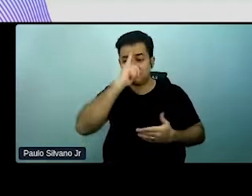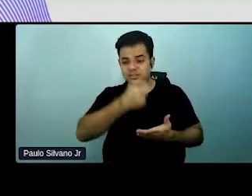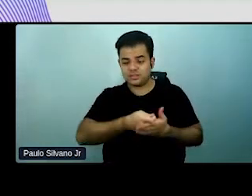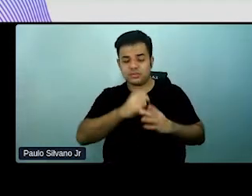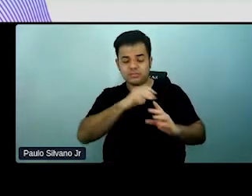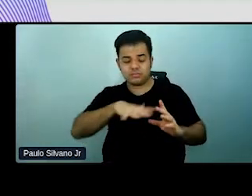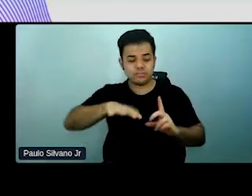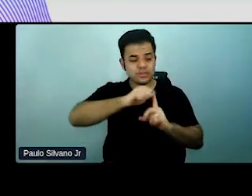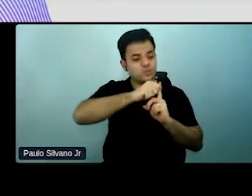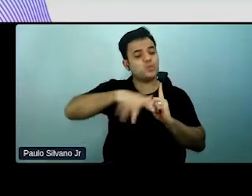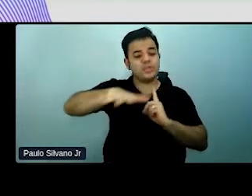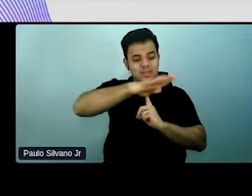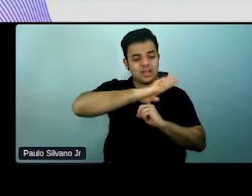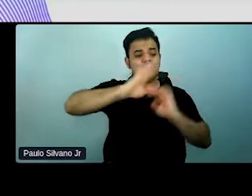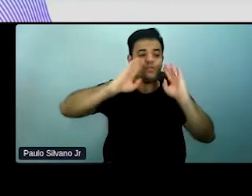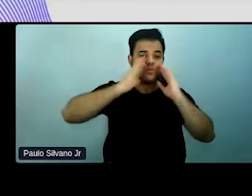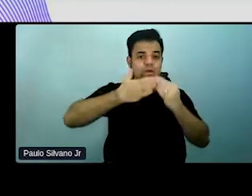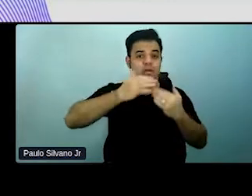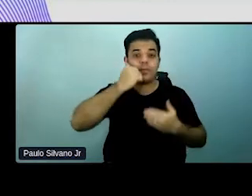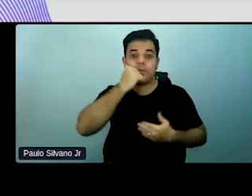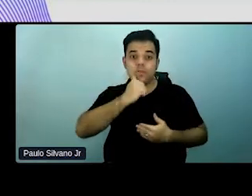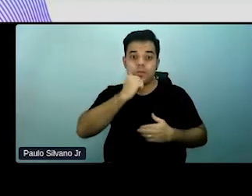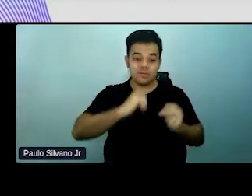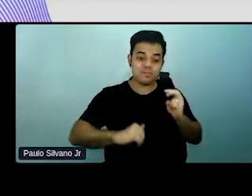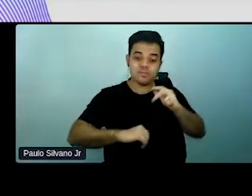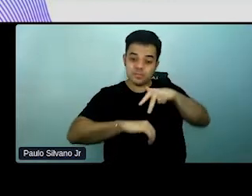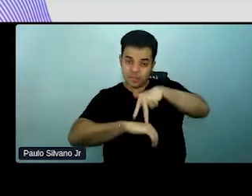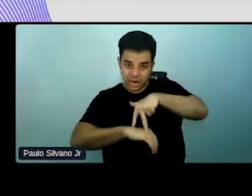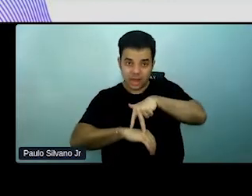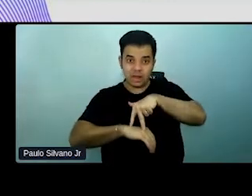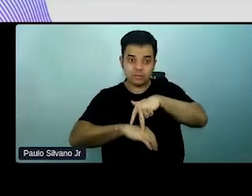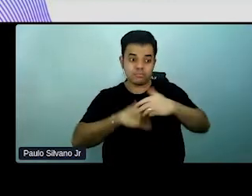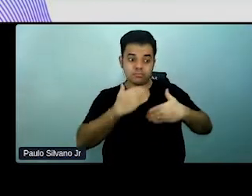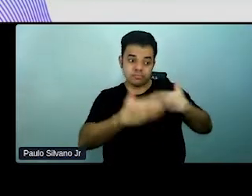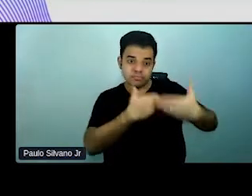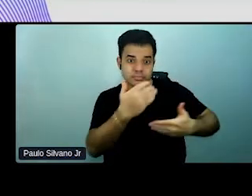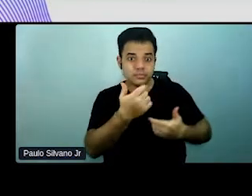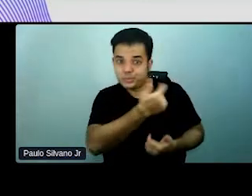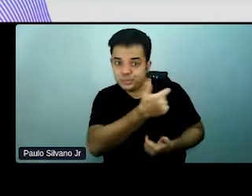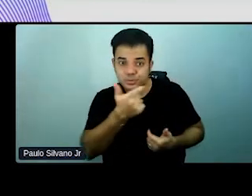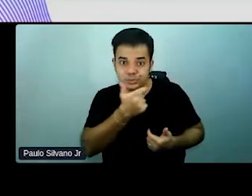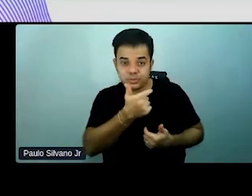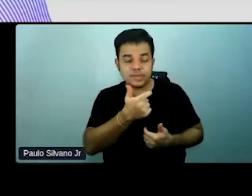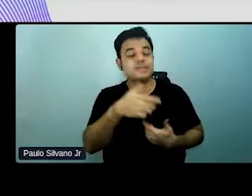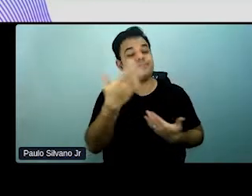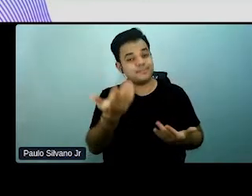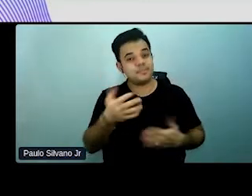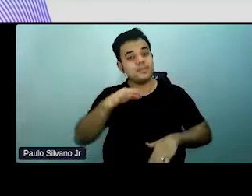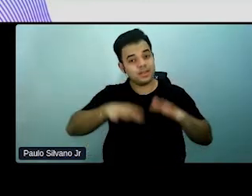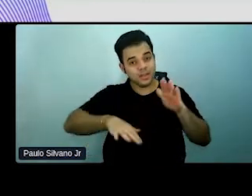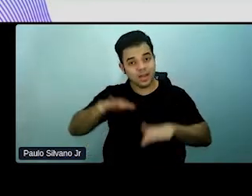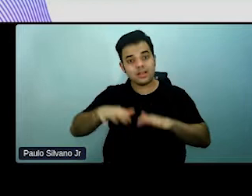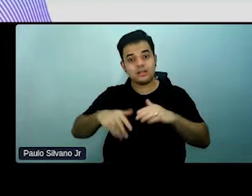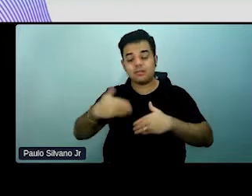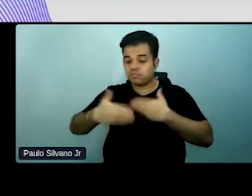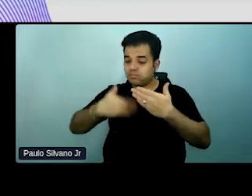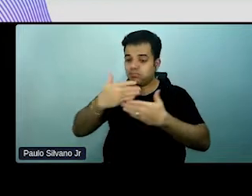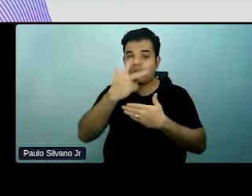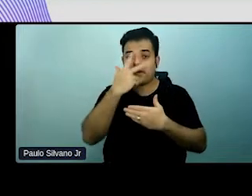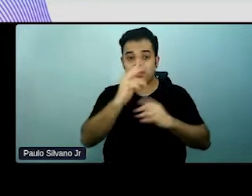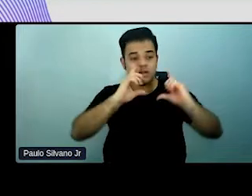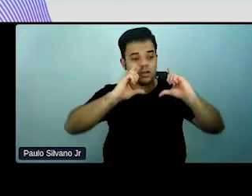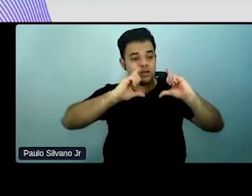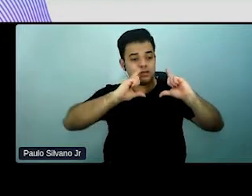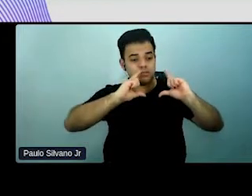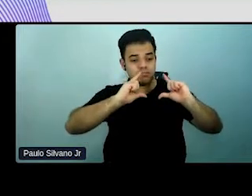da sociedade. Se as mulheres negras não estiverem nesse processo, se não existirem ações para que elas estejam nesse processo, vamos perder totalmente o